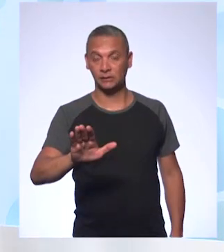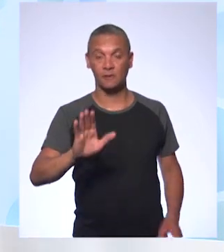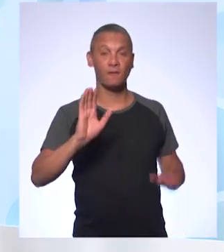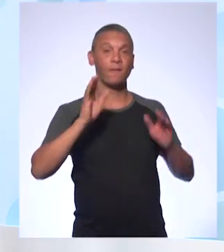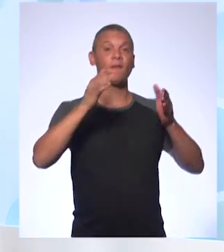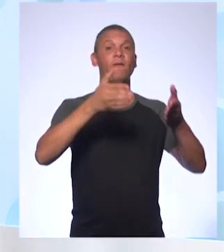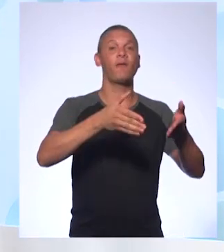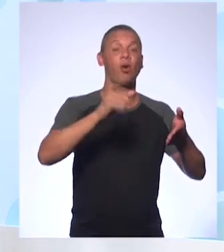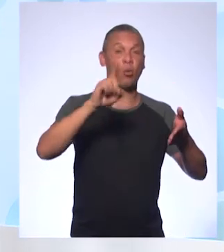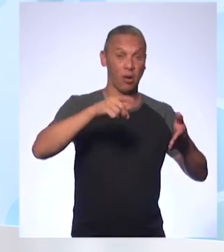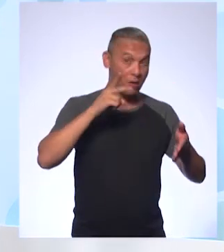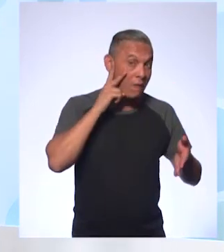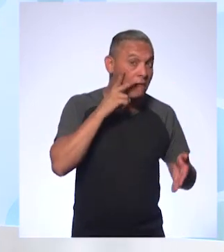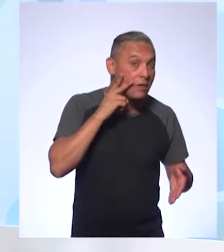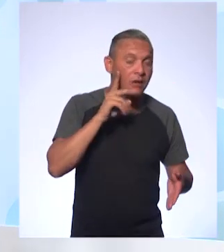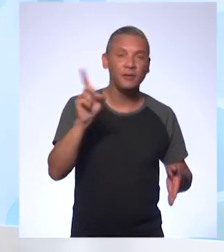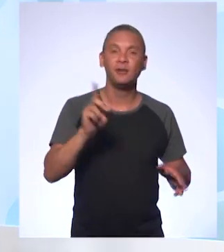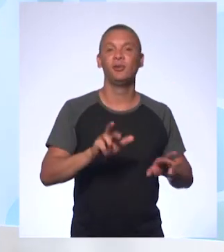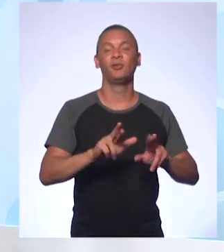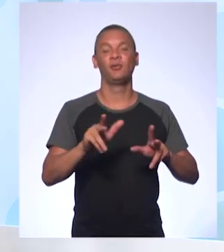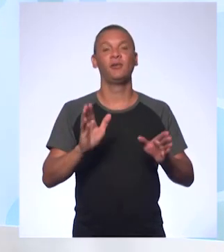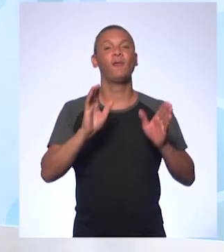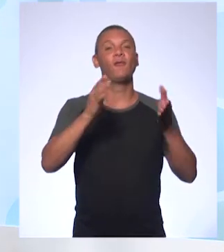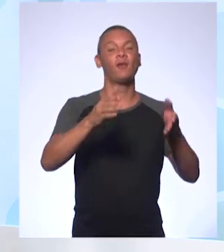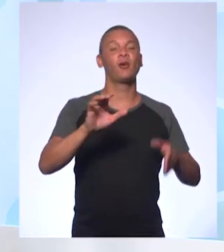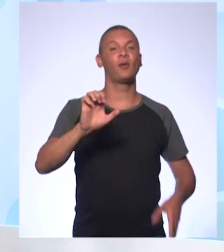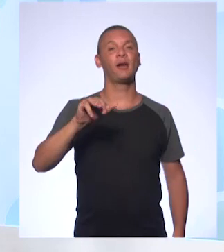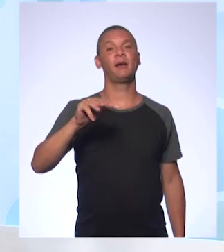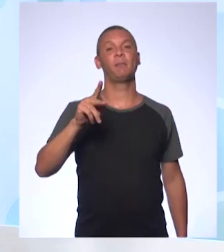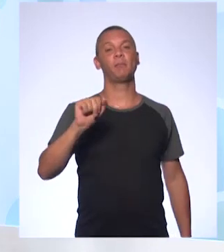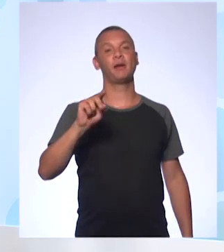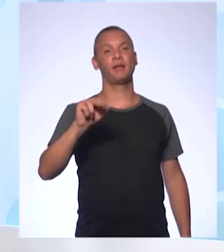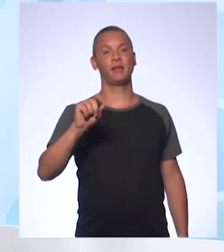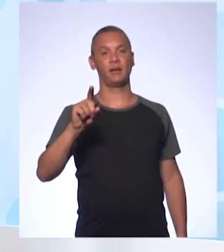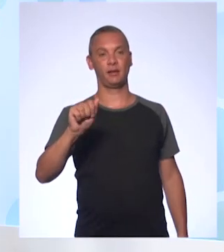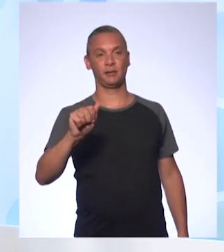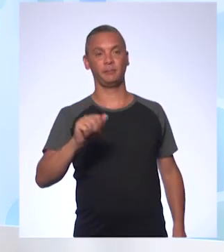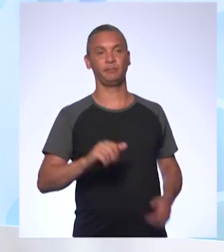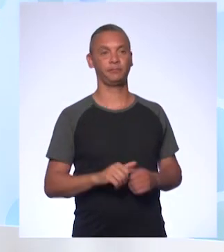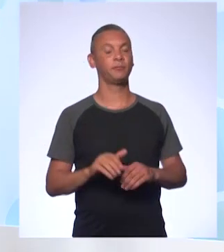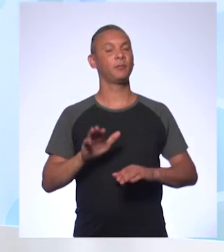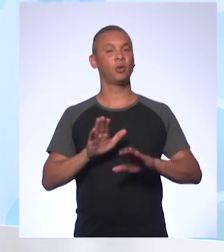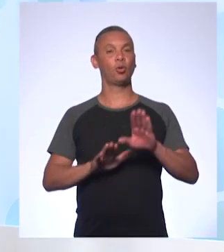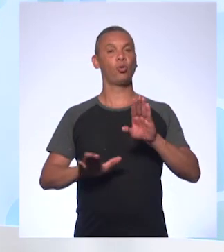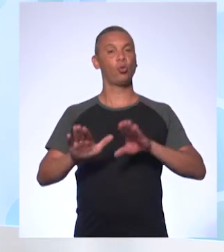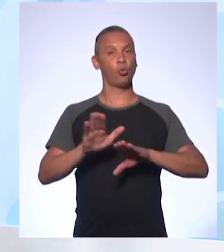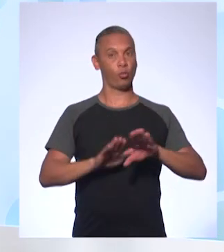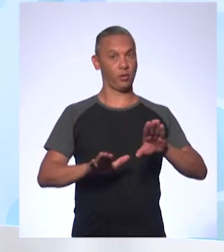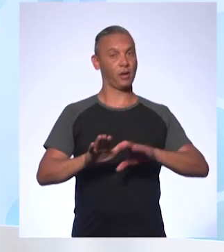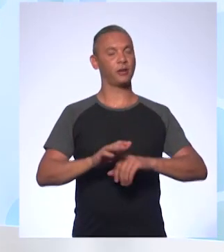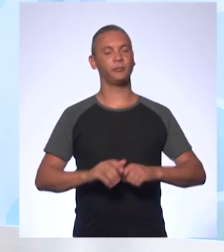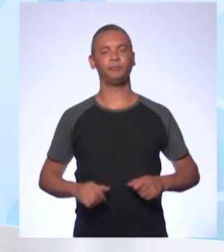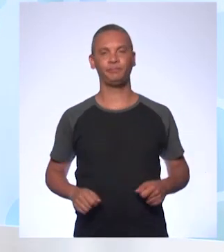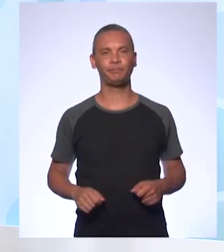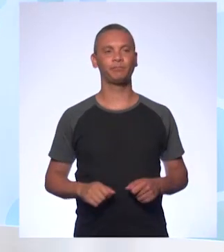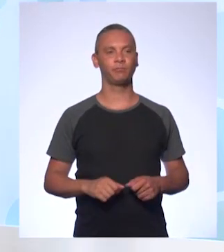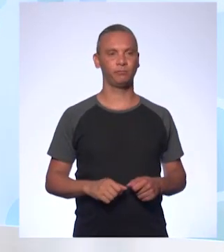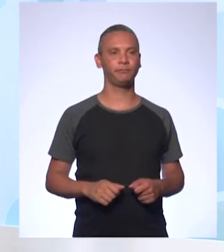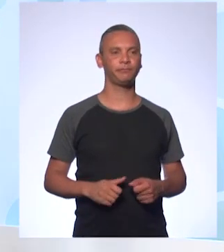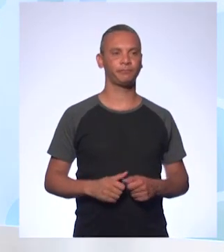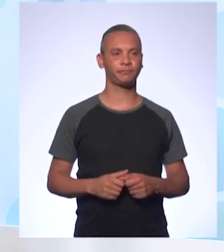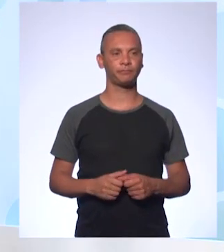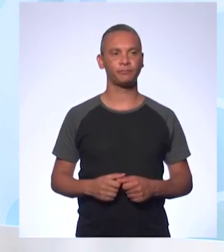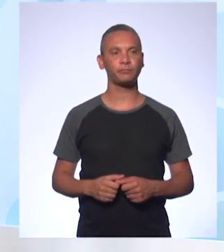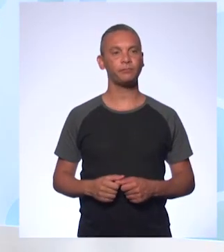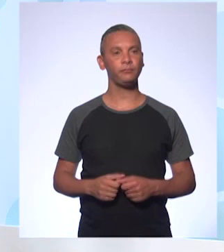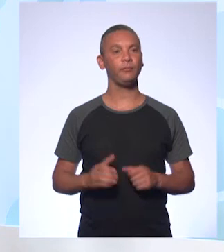foco não é o vinho, o foco é a empanada, tá bom? Então, cuidado para não cair em uma dessas. Então, não é essa.